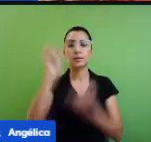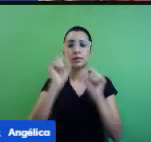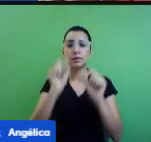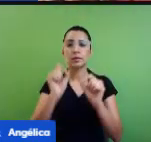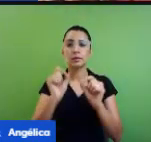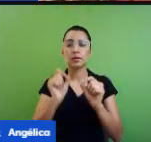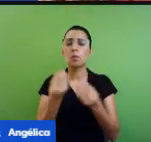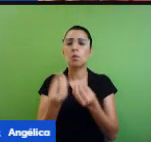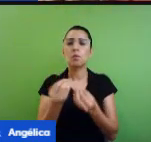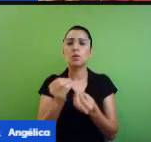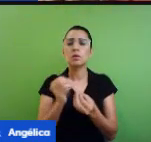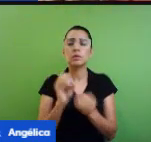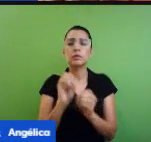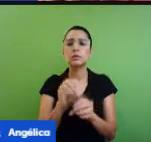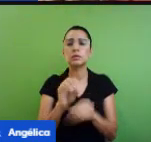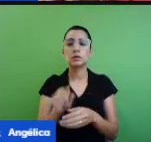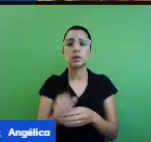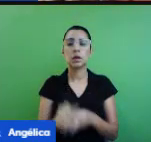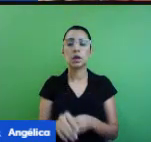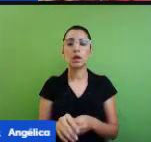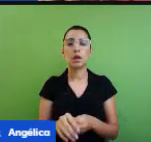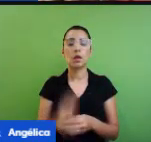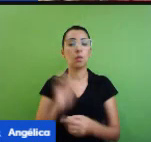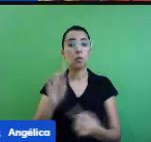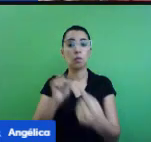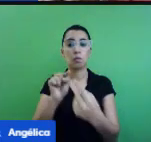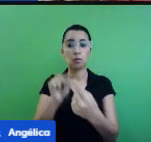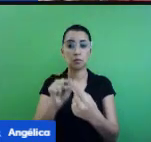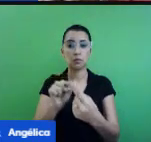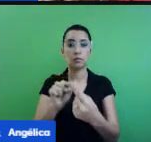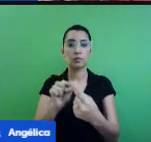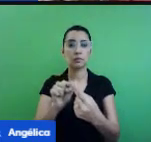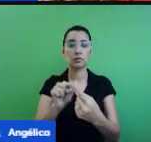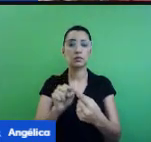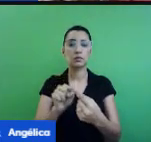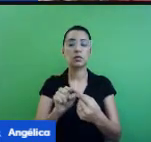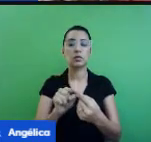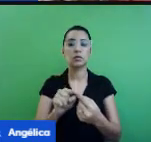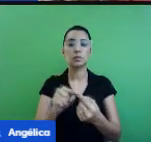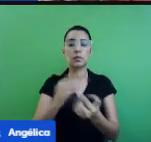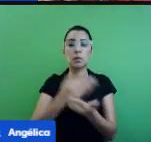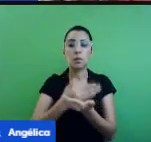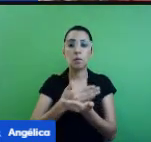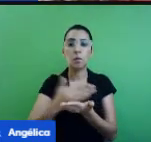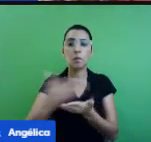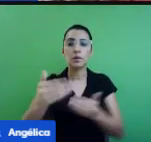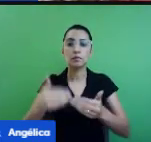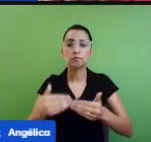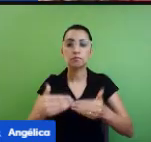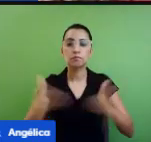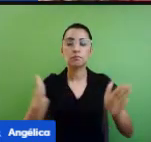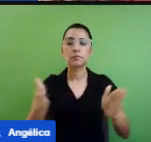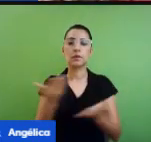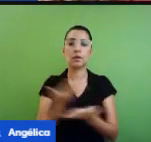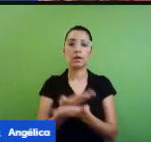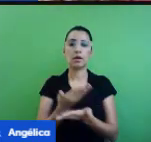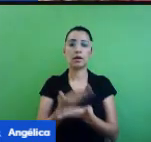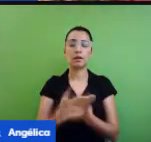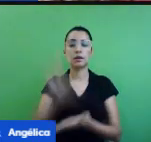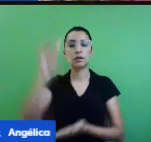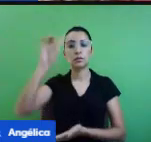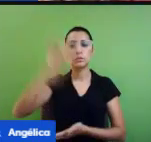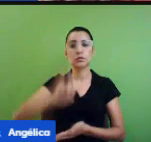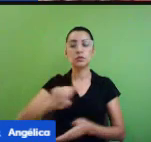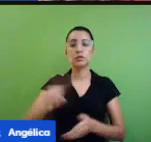deles. O cabeçalho tem a função de abertura da aula e de registro do local e da data das atividades